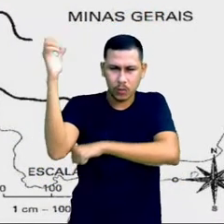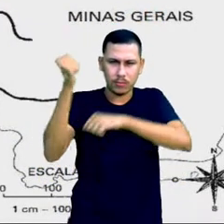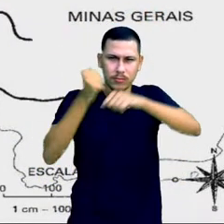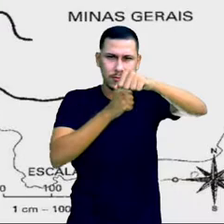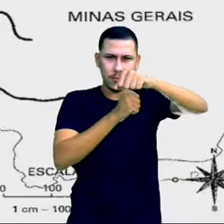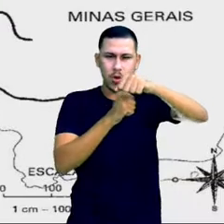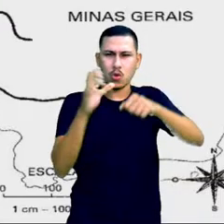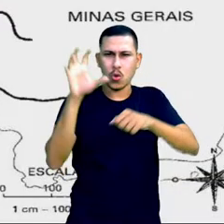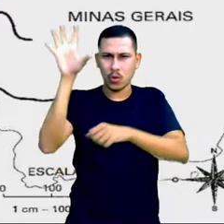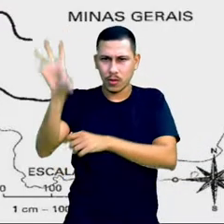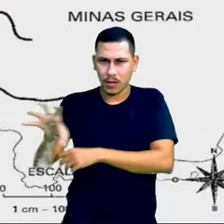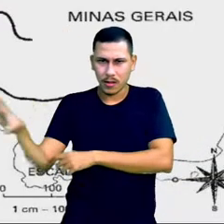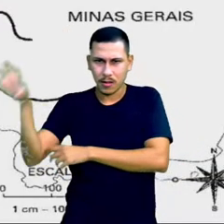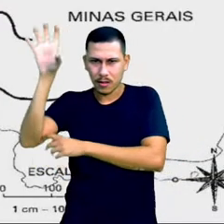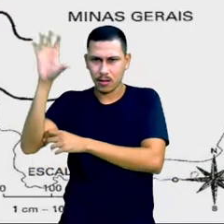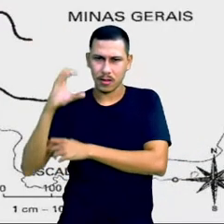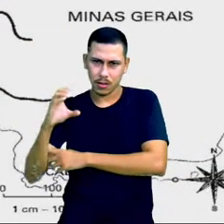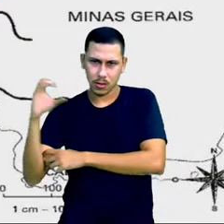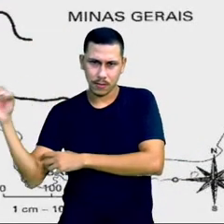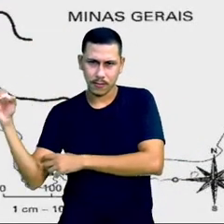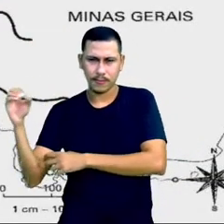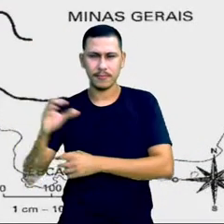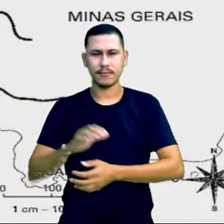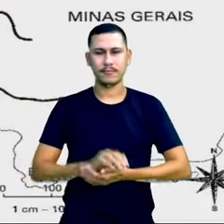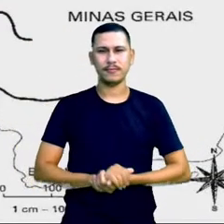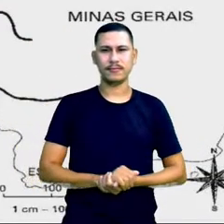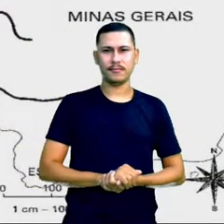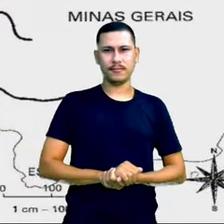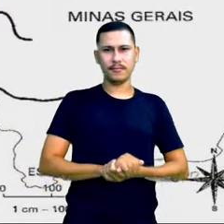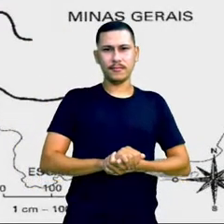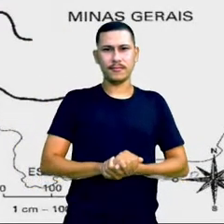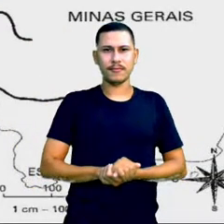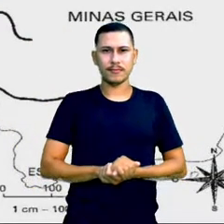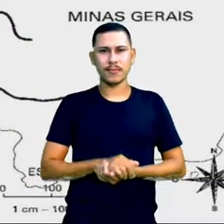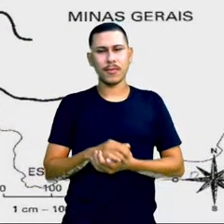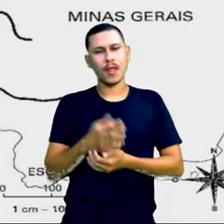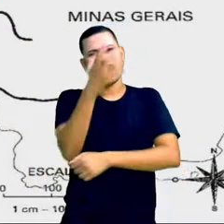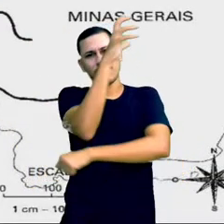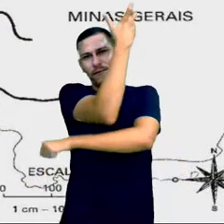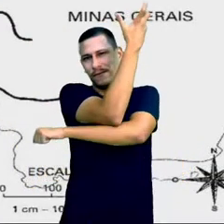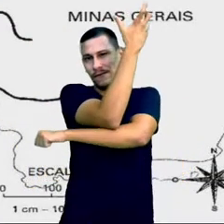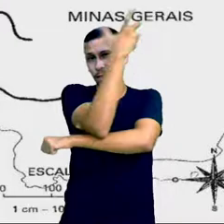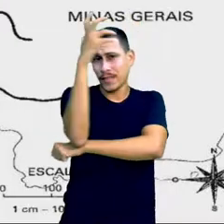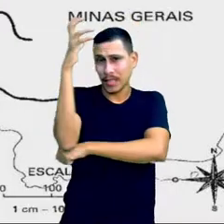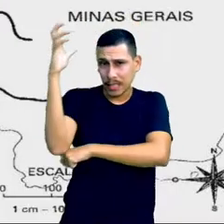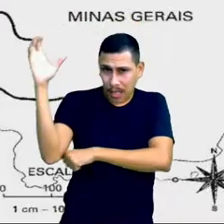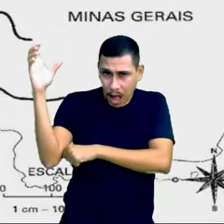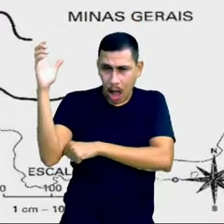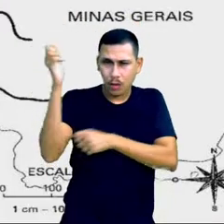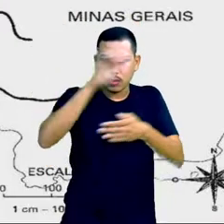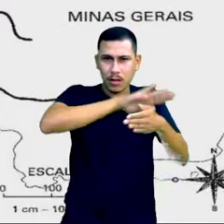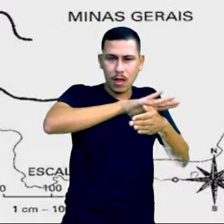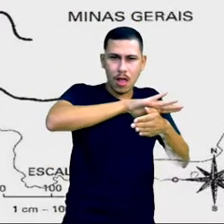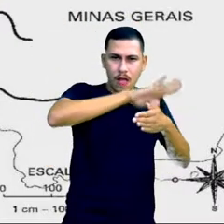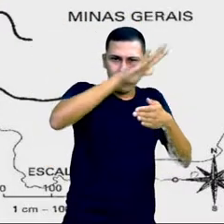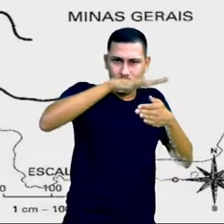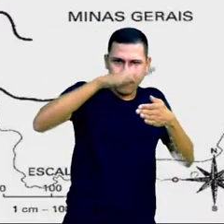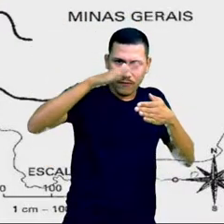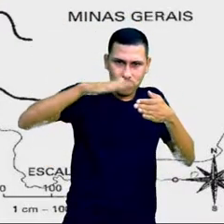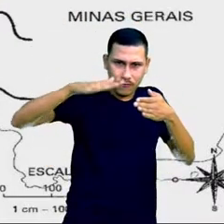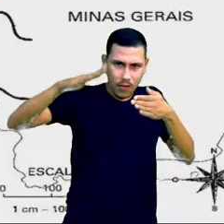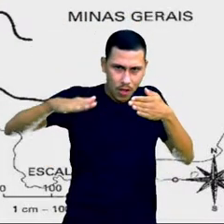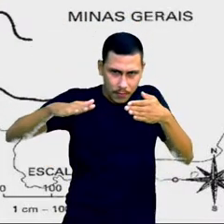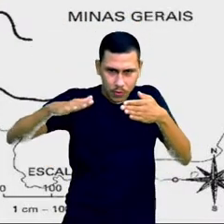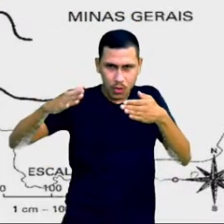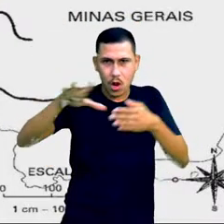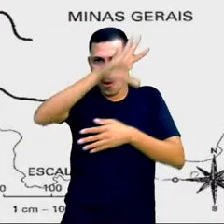da região Centro-Oeste, certo? Aí a gente tem aqui uma composição, uma parte da floresta amazônica lá em cima, no